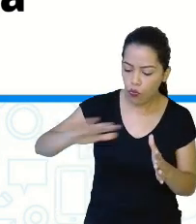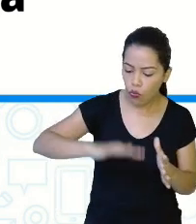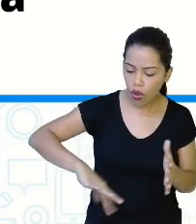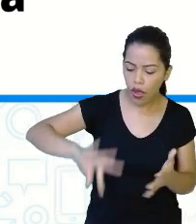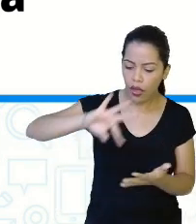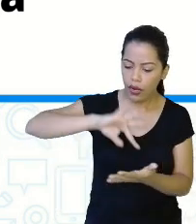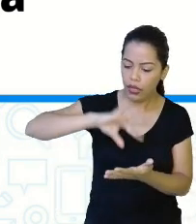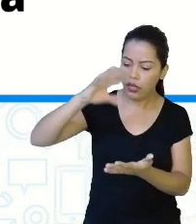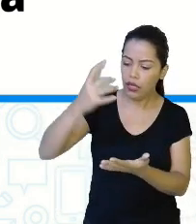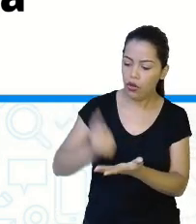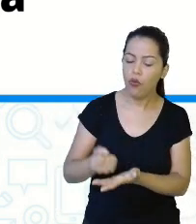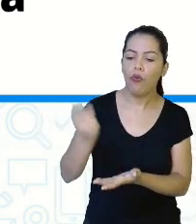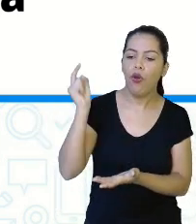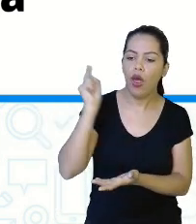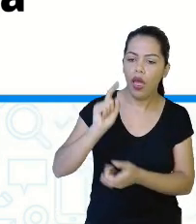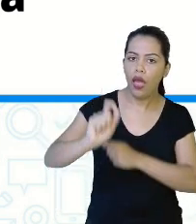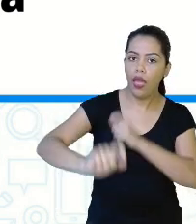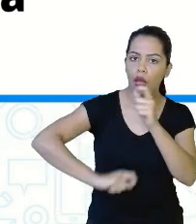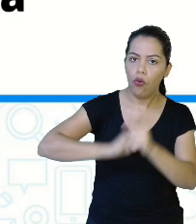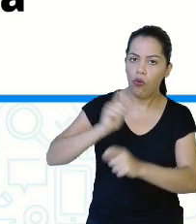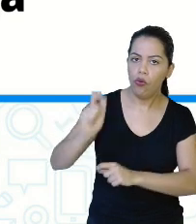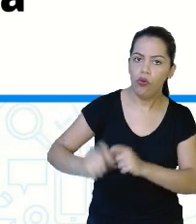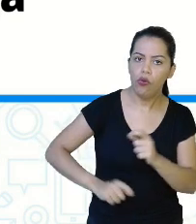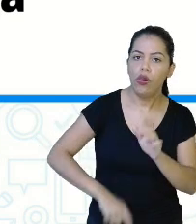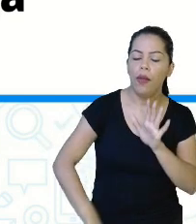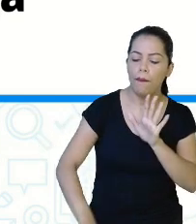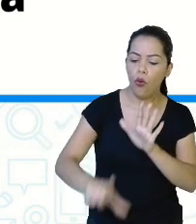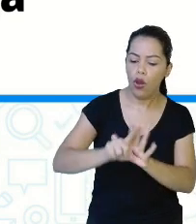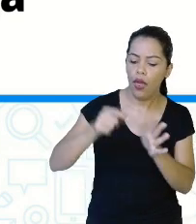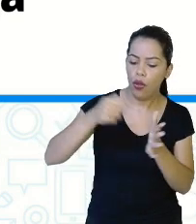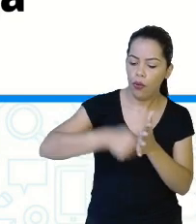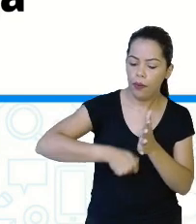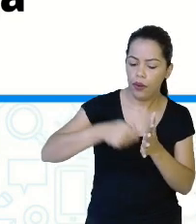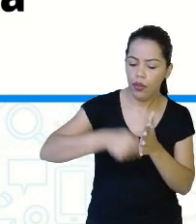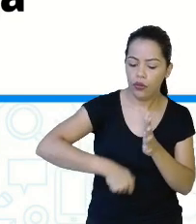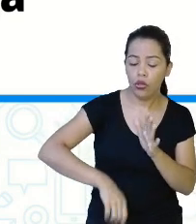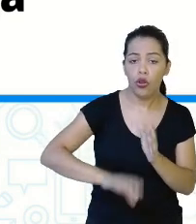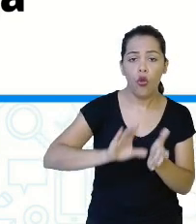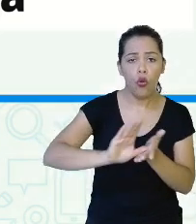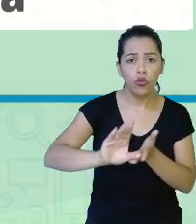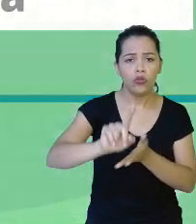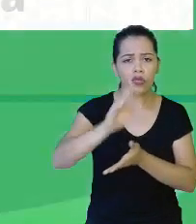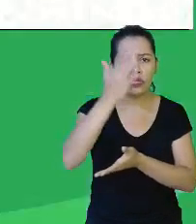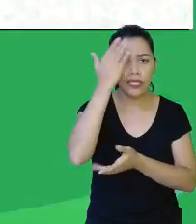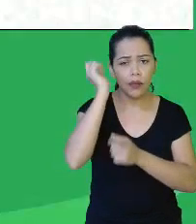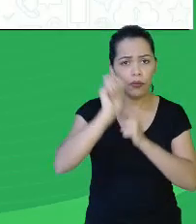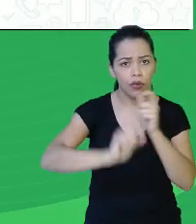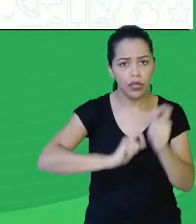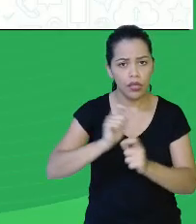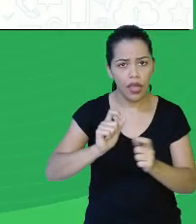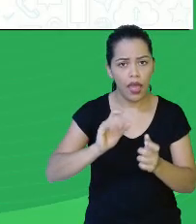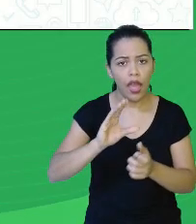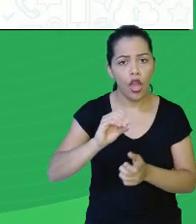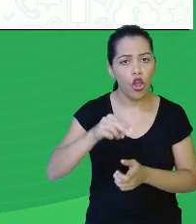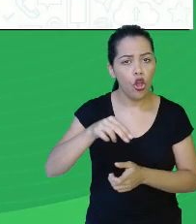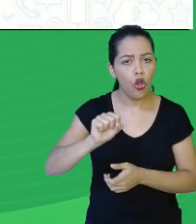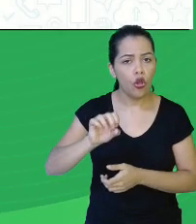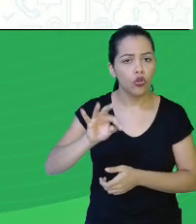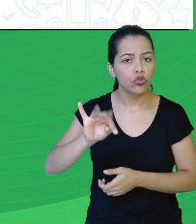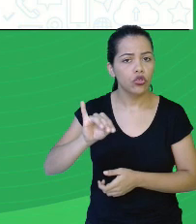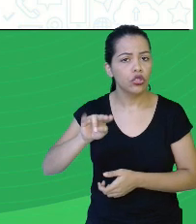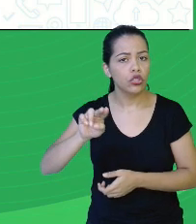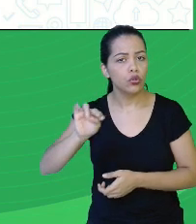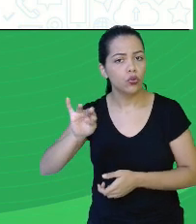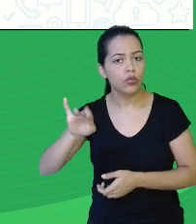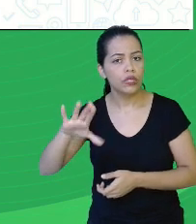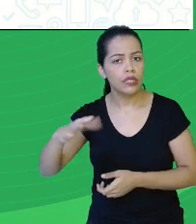é a Constituição? A Constituição é o conjunto de lei de um país. Então, a Constituição do nosso país, a Constituição